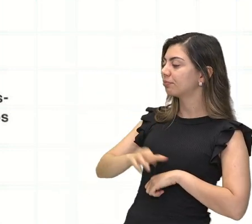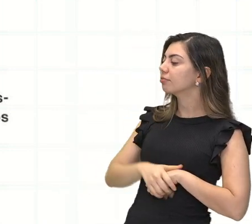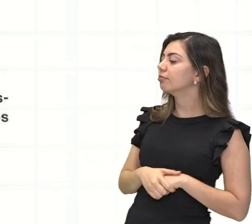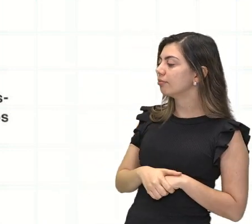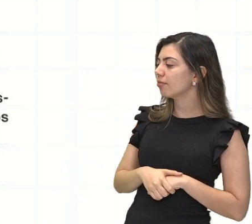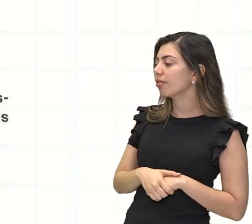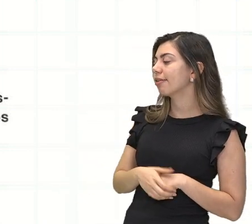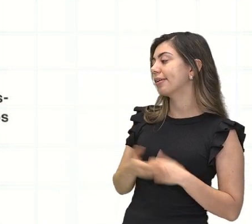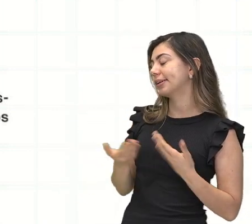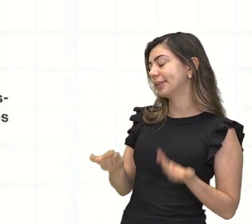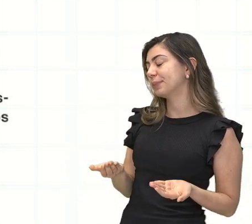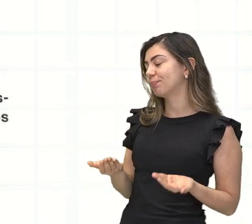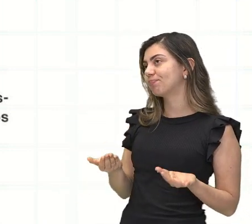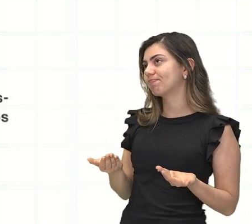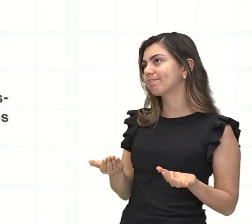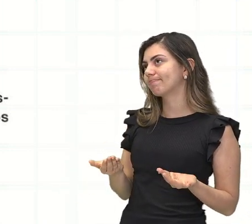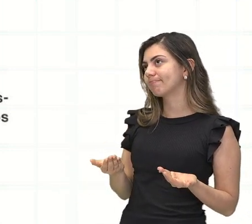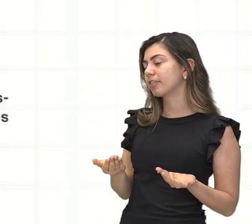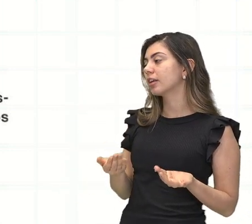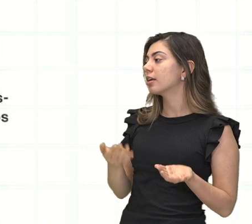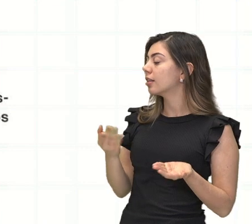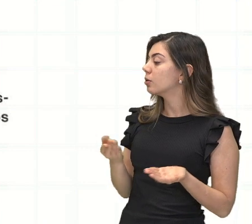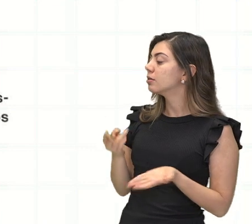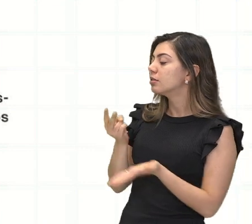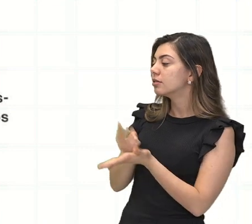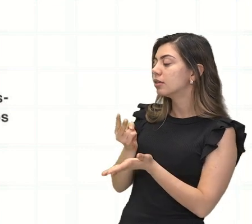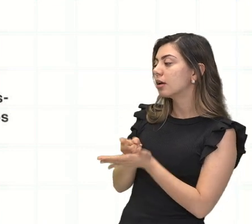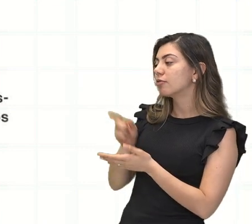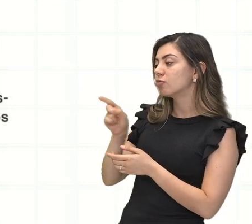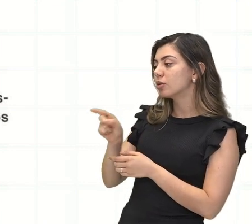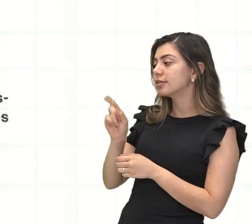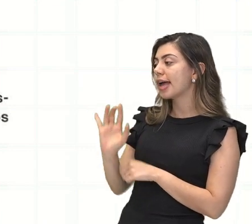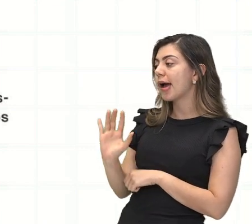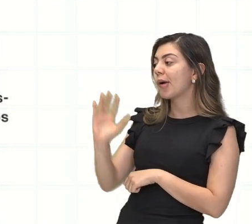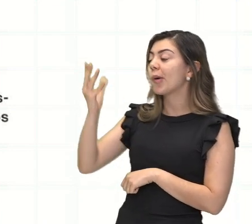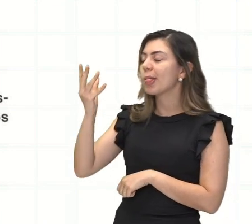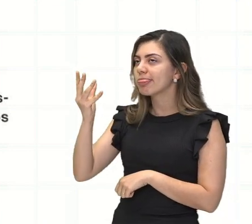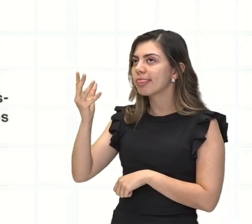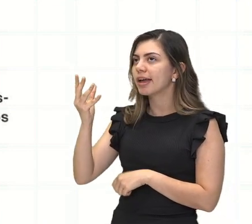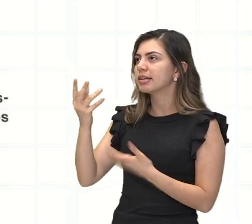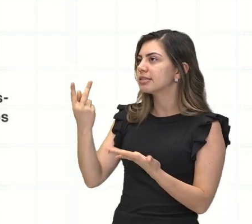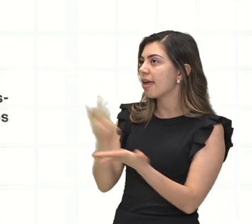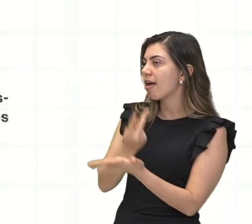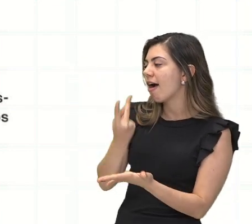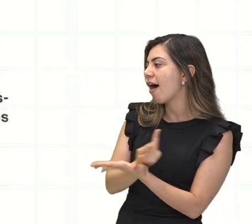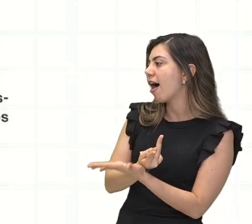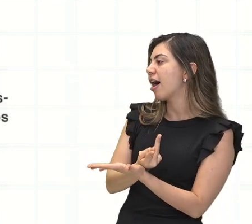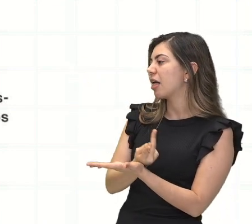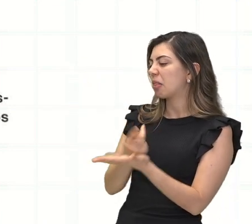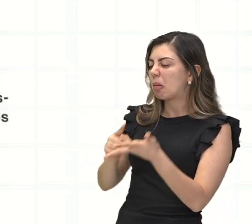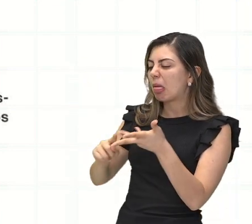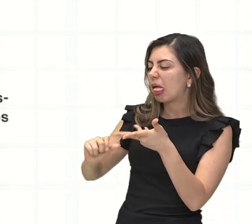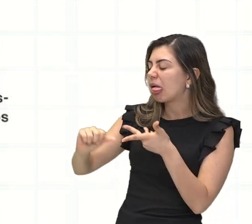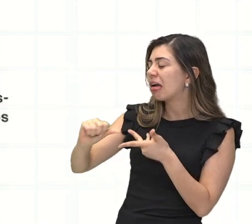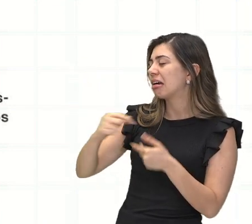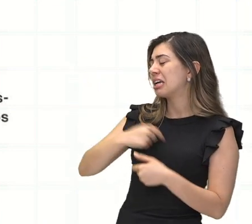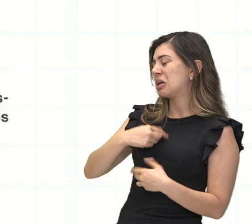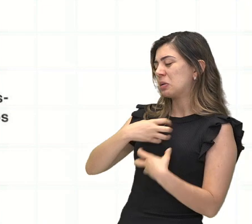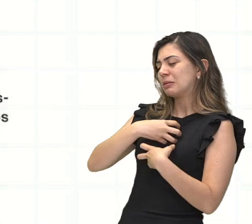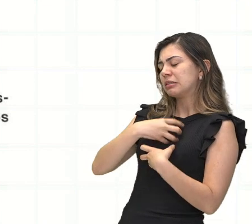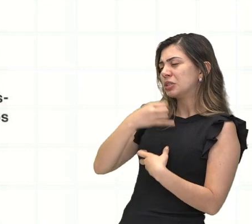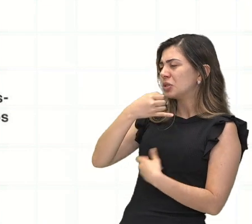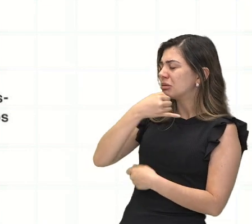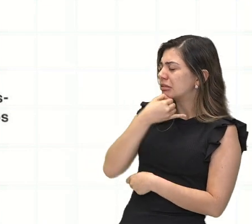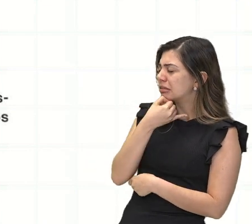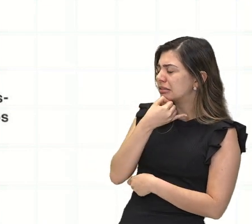respondeu: bom, cada vez que você faz algo de ruim e me faz chorar